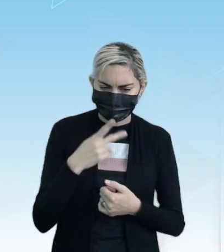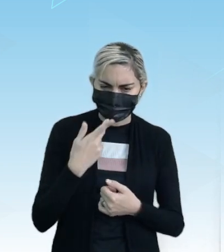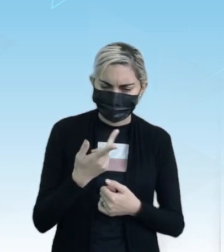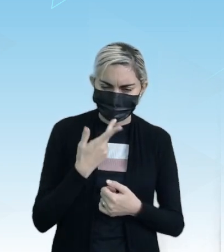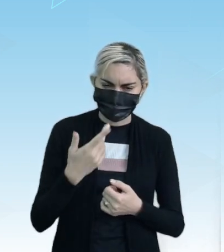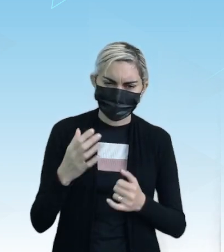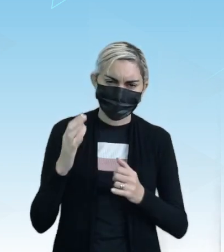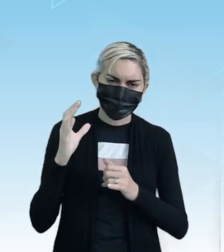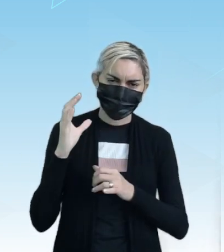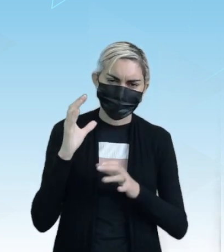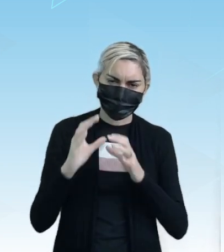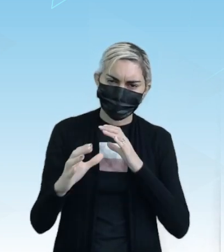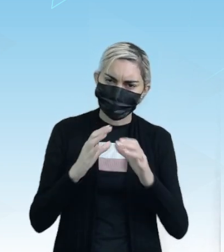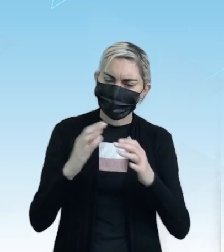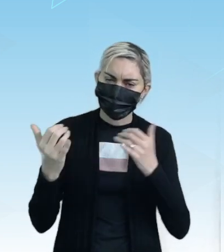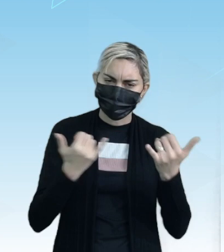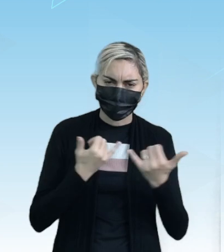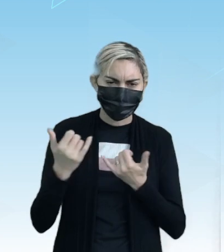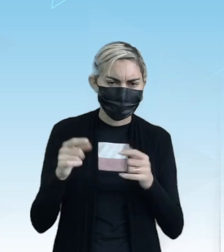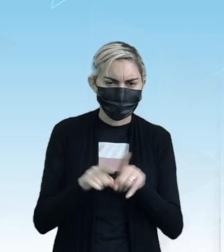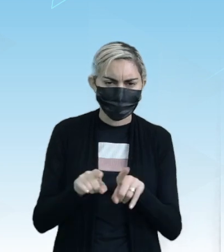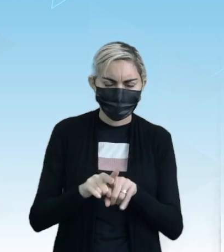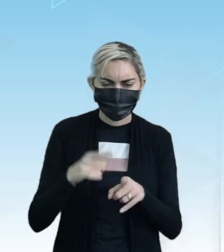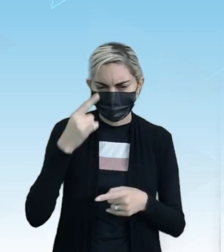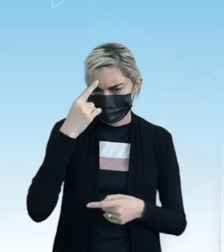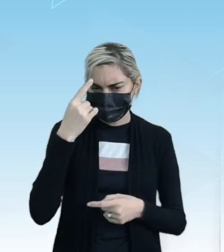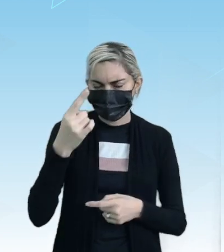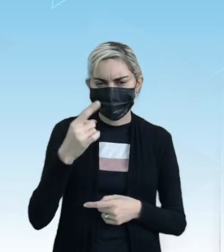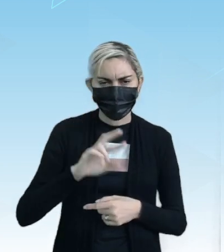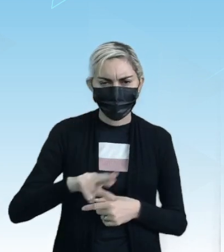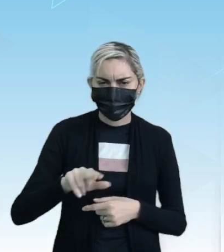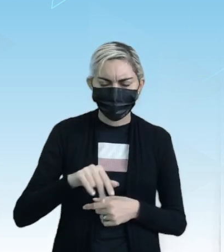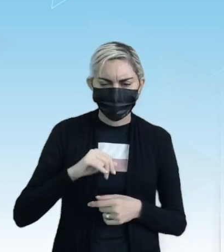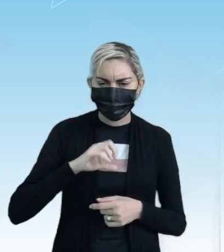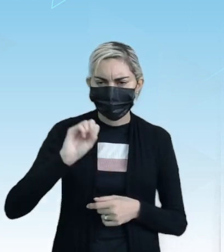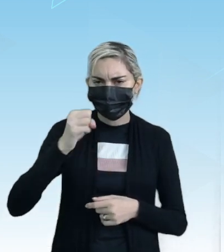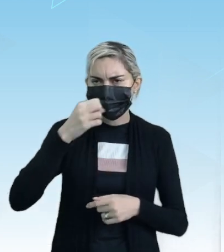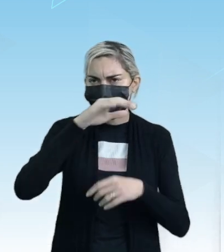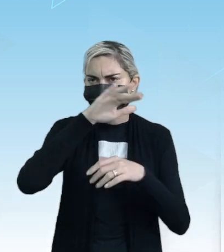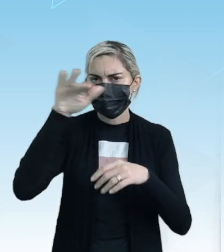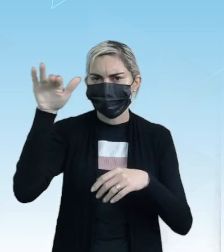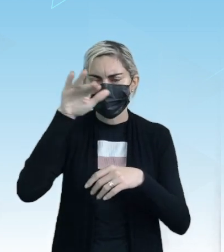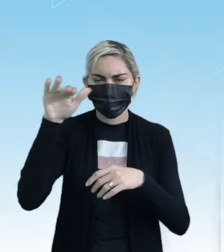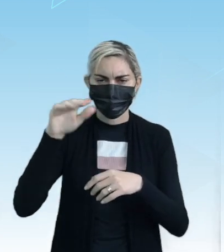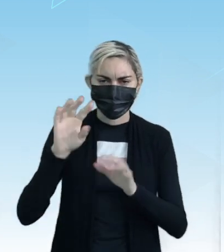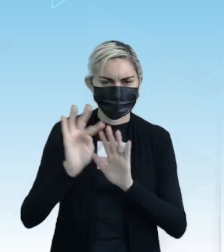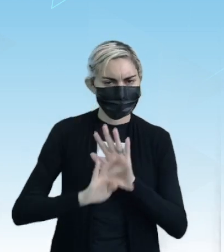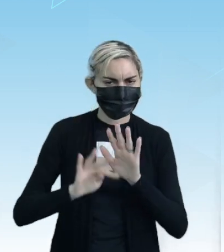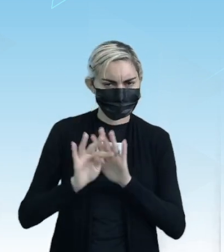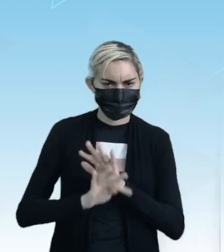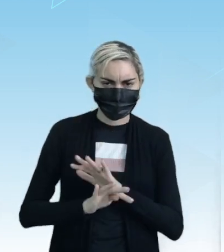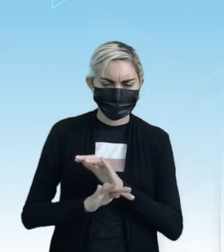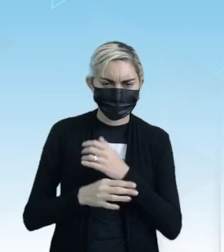nos comunicamos também por ideias que não estão na superfície do